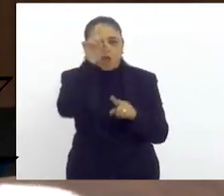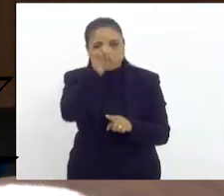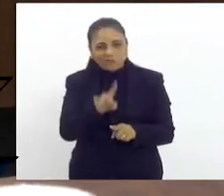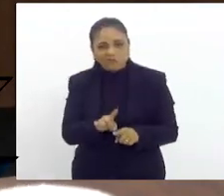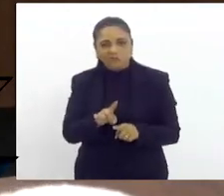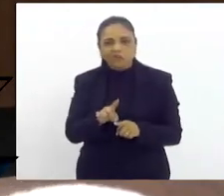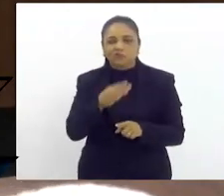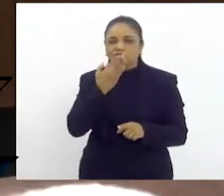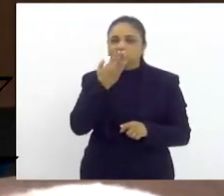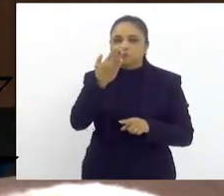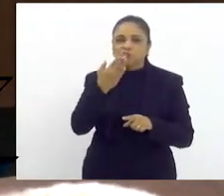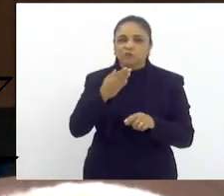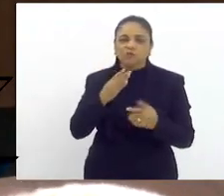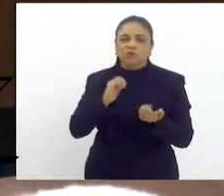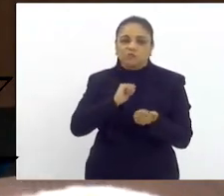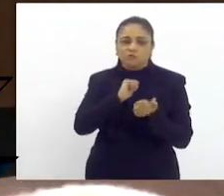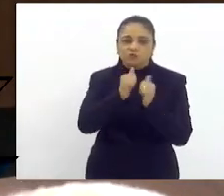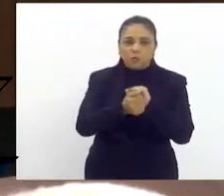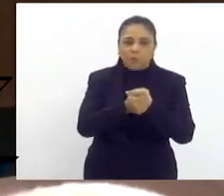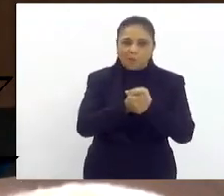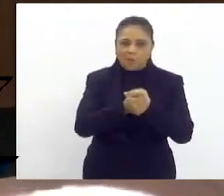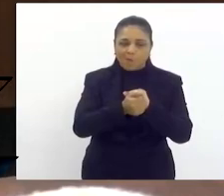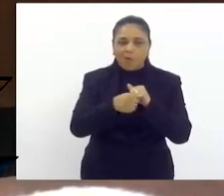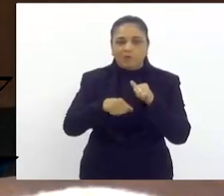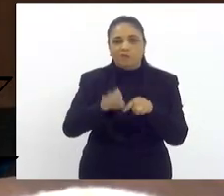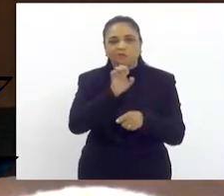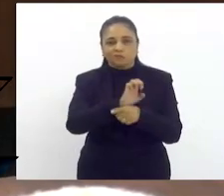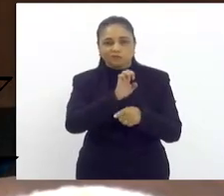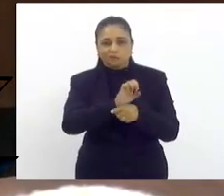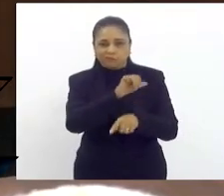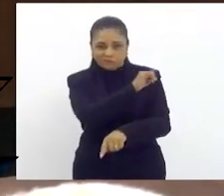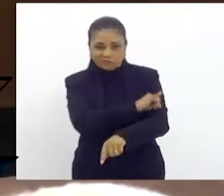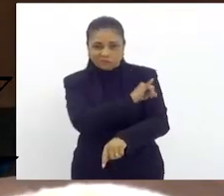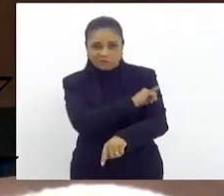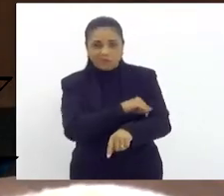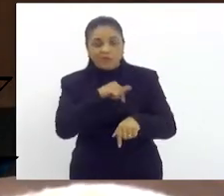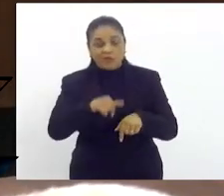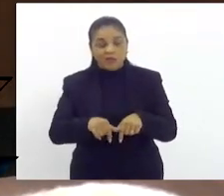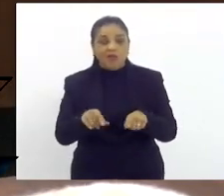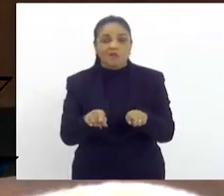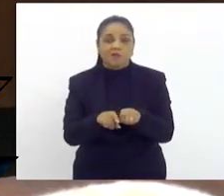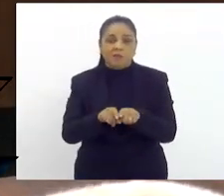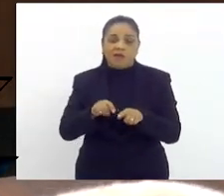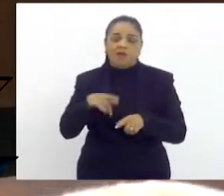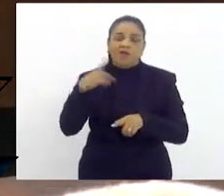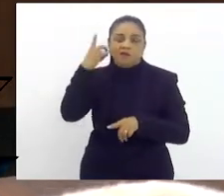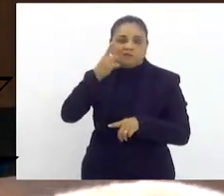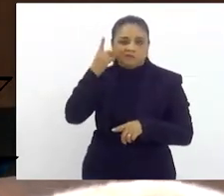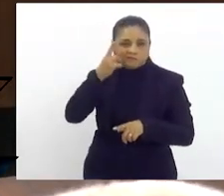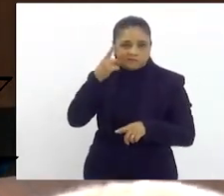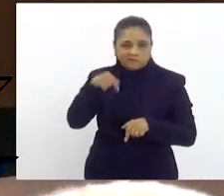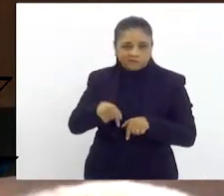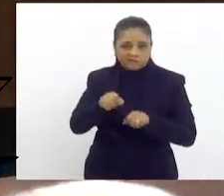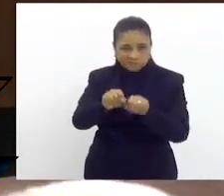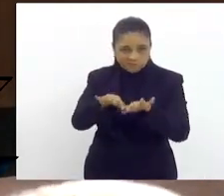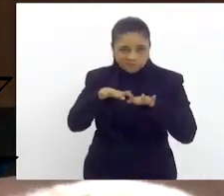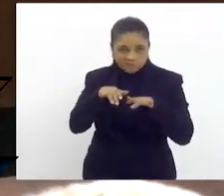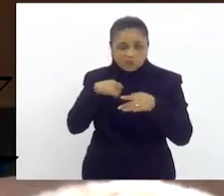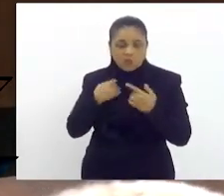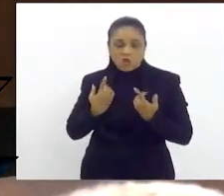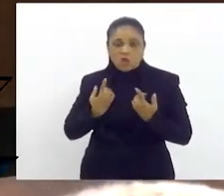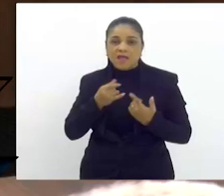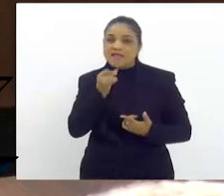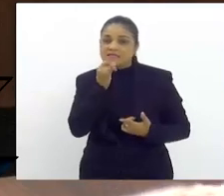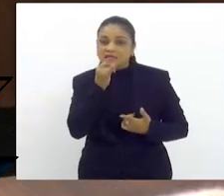dos times de futebol no Rio de Janeiro para o Rio de Janeiro e esse Parlamento são exemplo de combate ao racismo